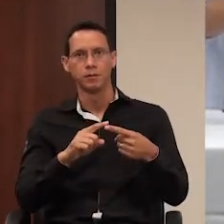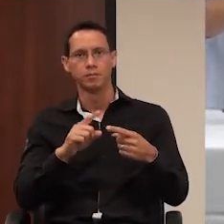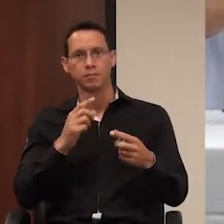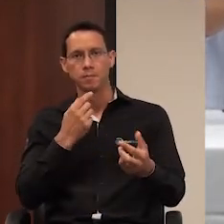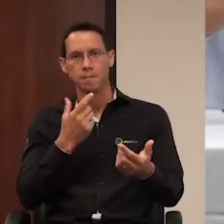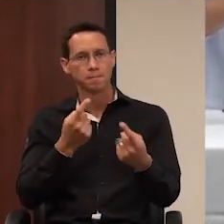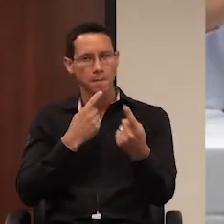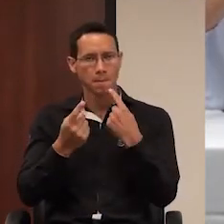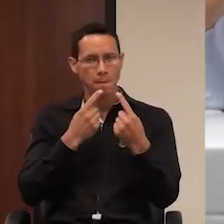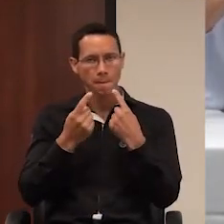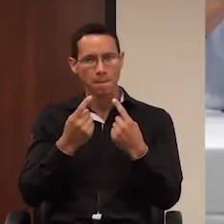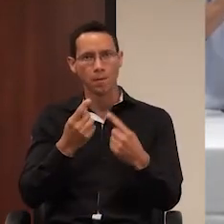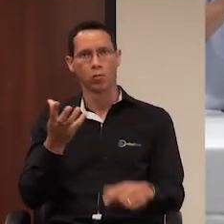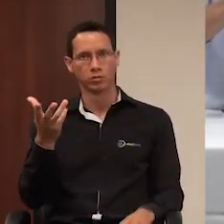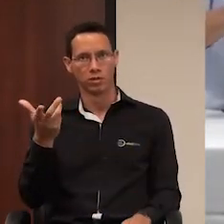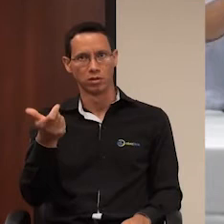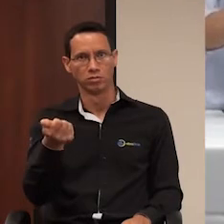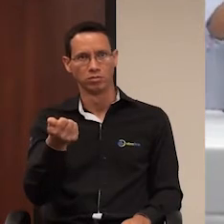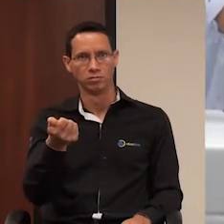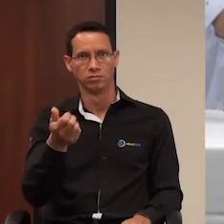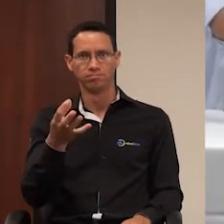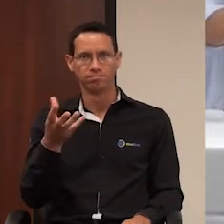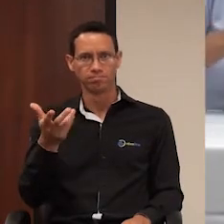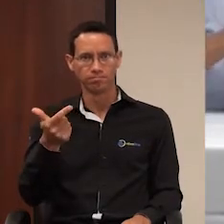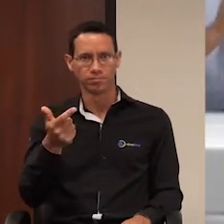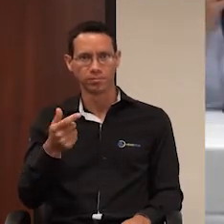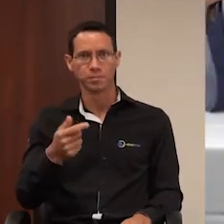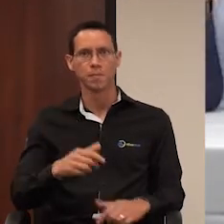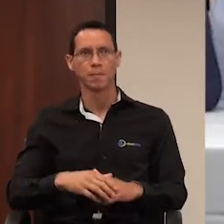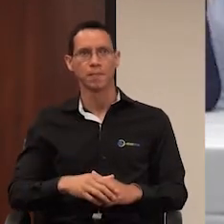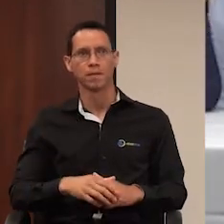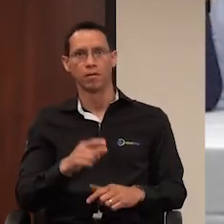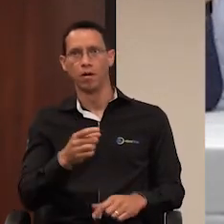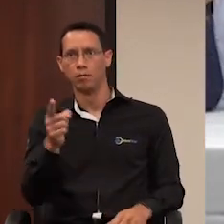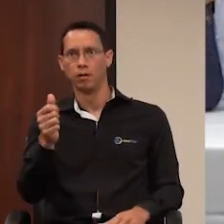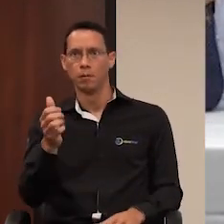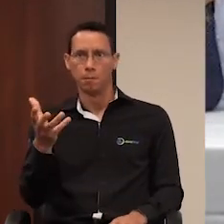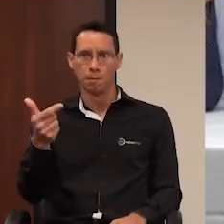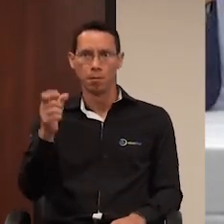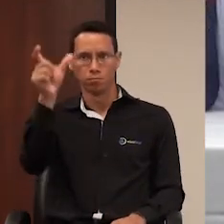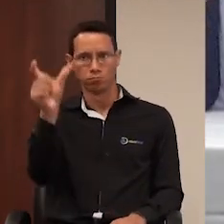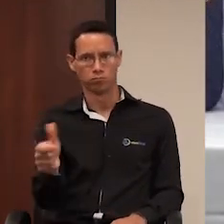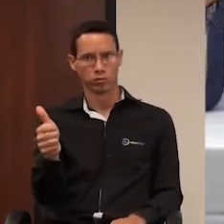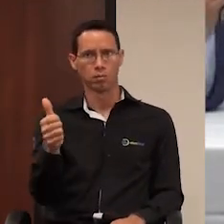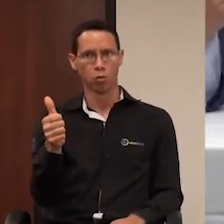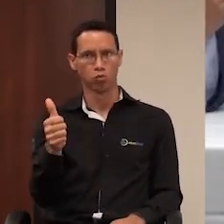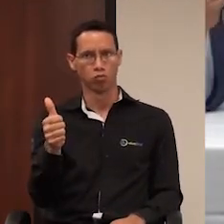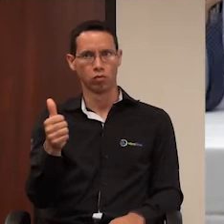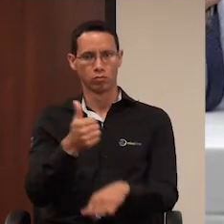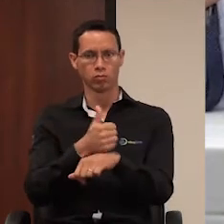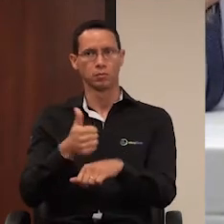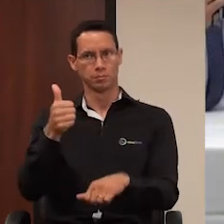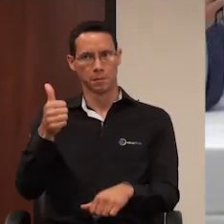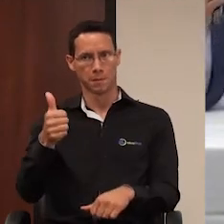qualidade, que não deixam de ser argumentos de autoridade. Aquela pessoa é boa. Aquela pessoa é reconhecida, a professora diz